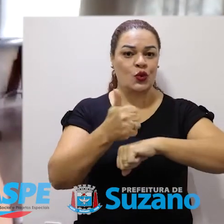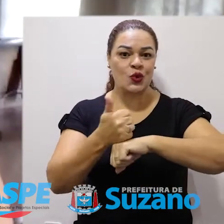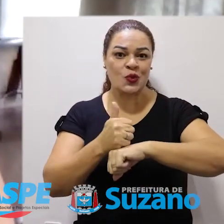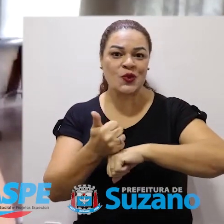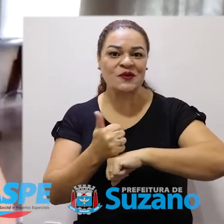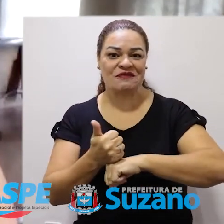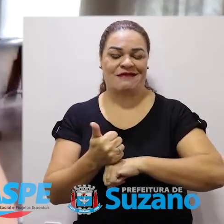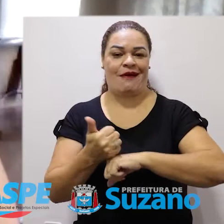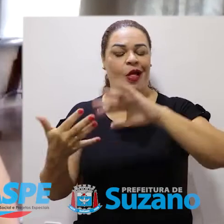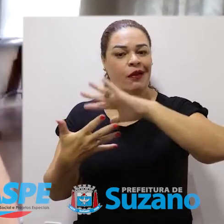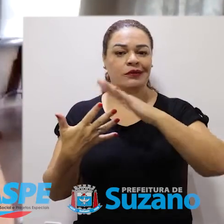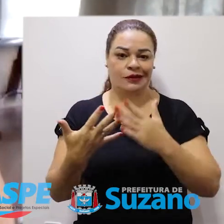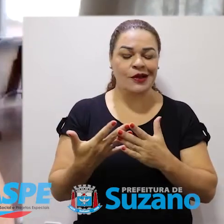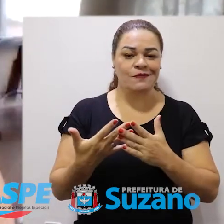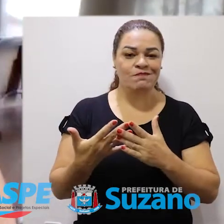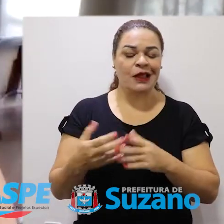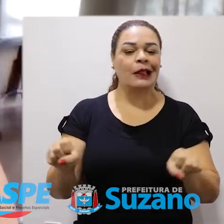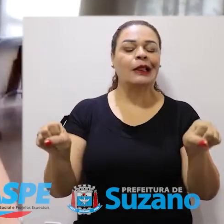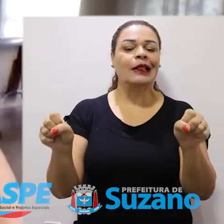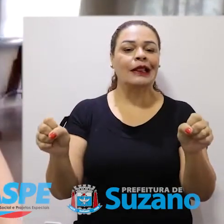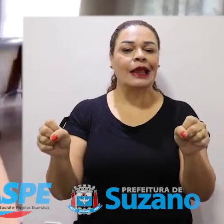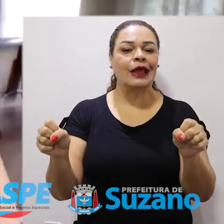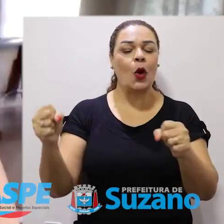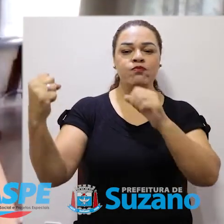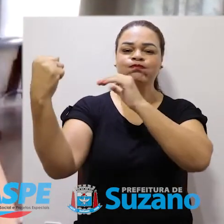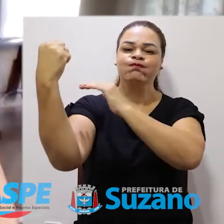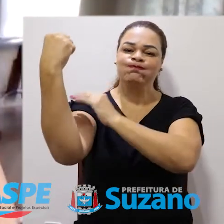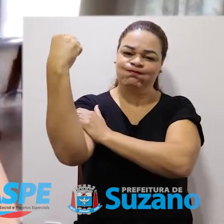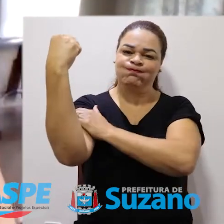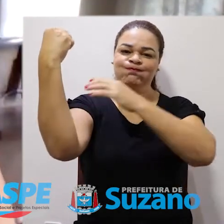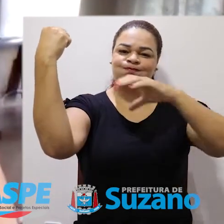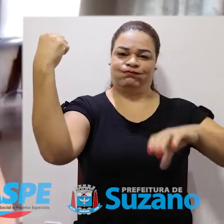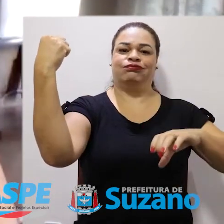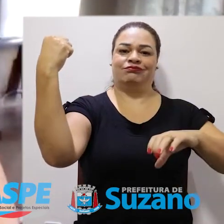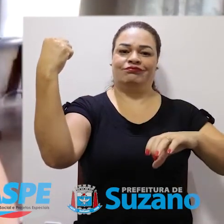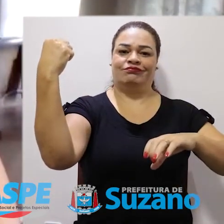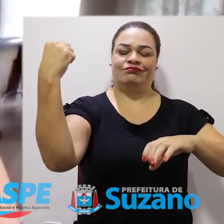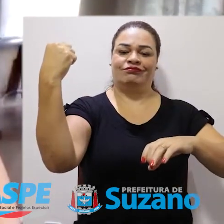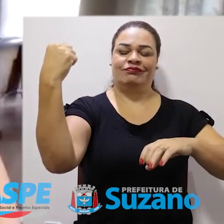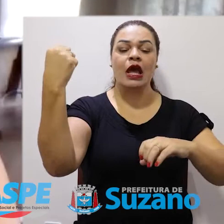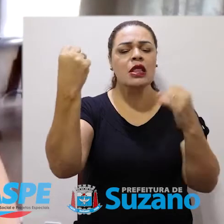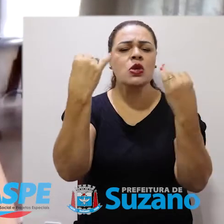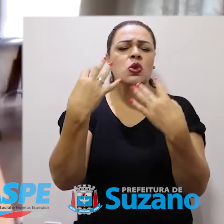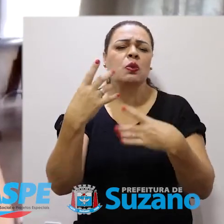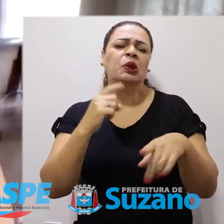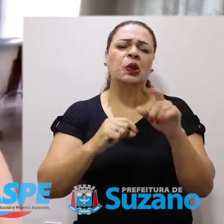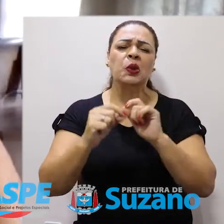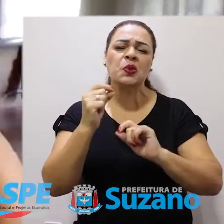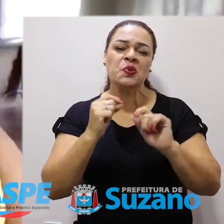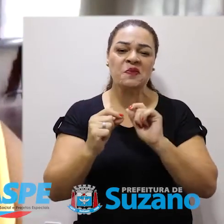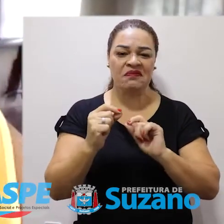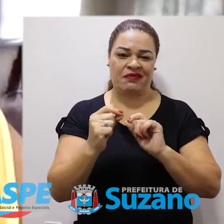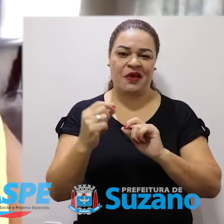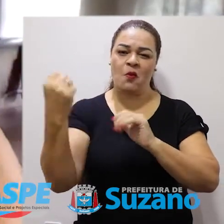dessa língua para o empoderamento, né? Quando a gente fala de língua para o empoderamento, né,